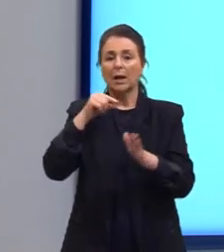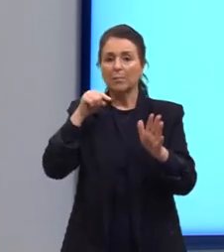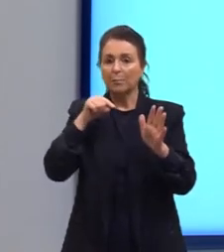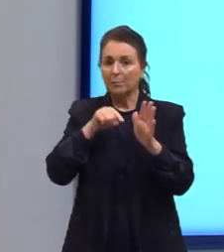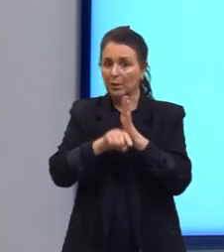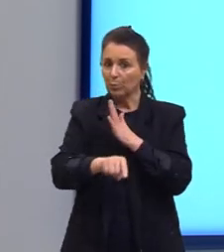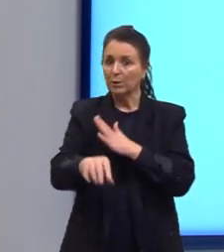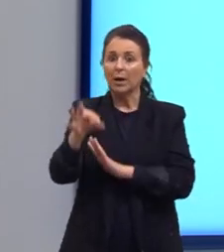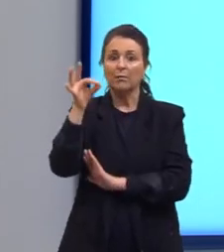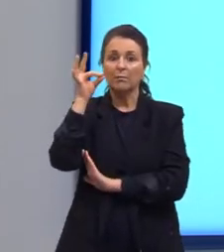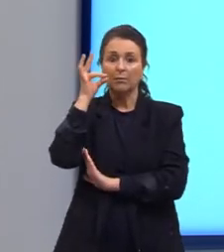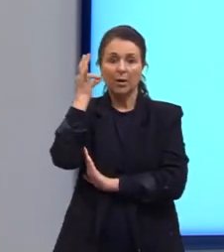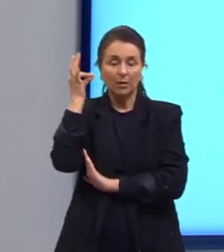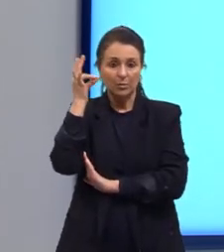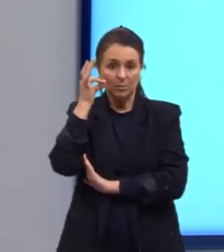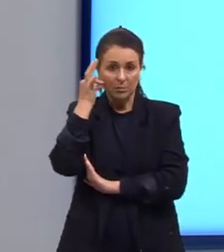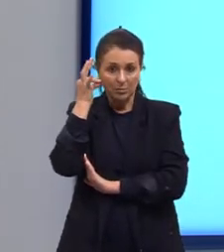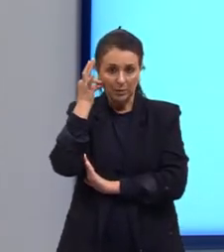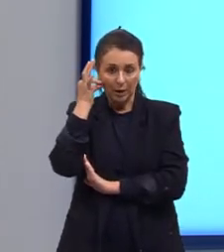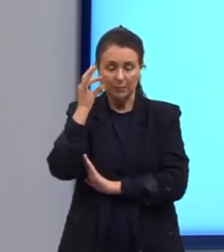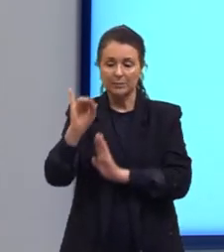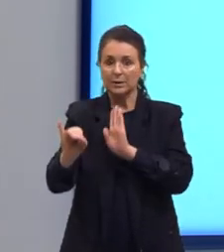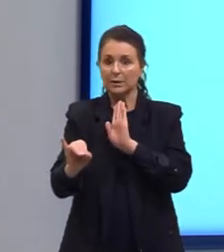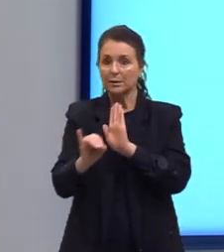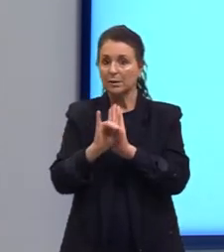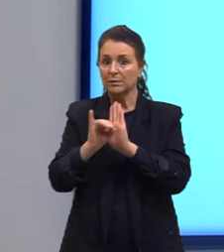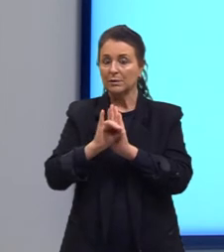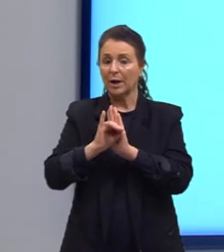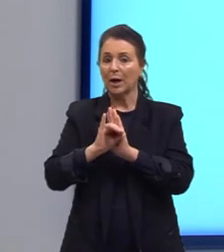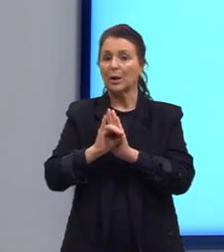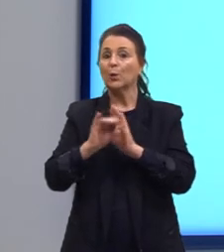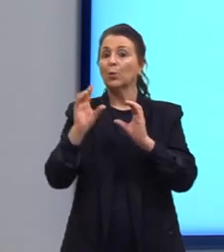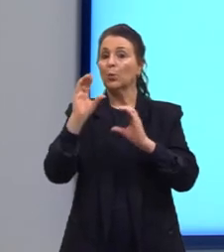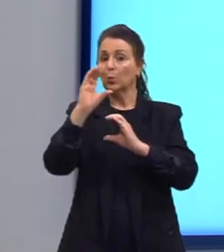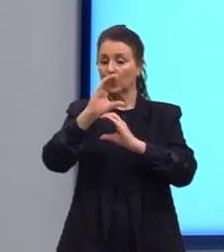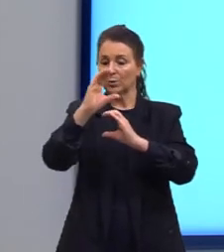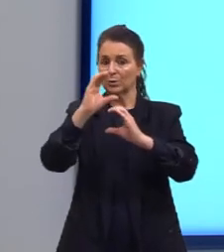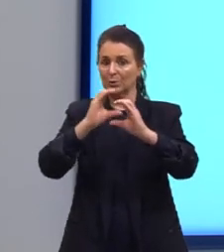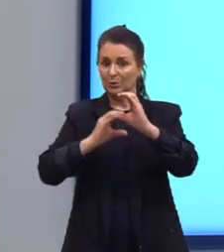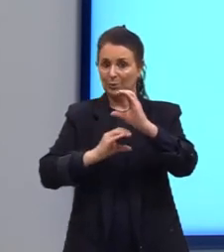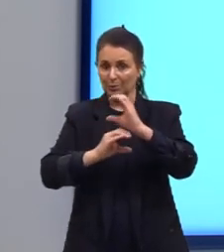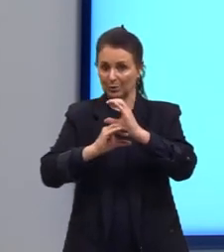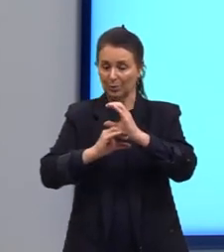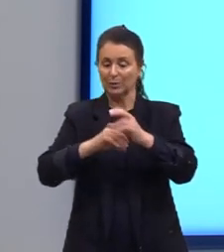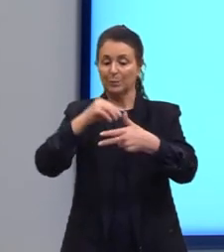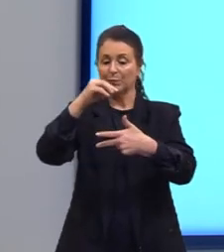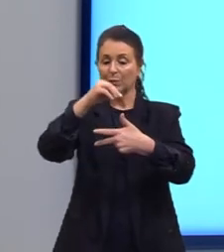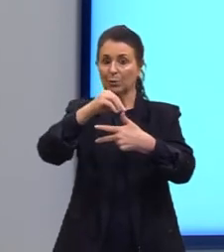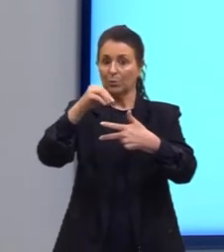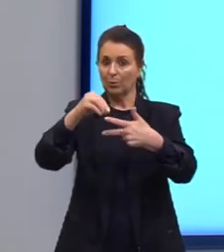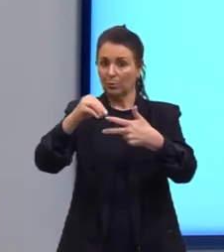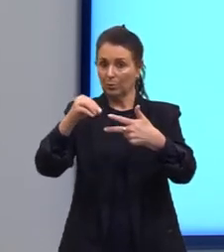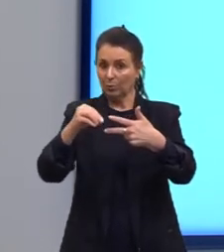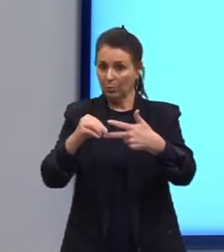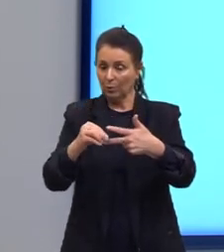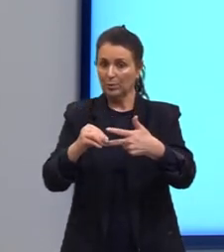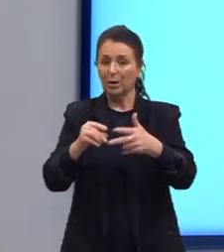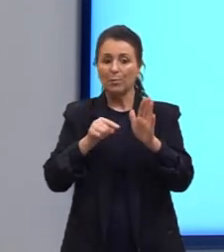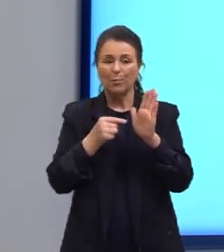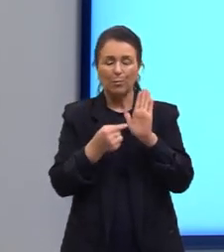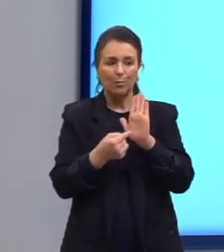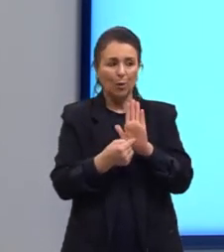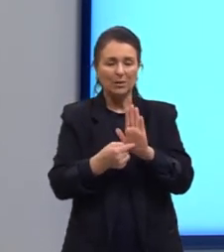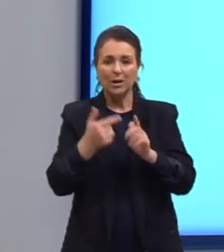de vestibular A nomenclatura e a identificação dos compostos tá no ENEM normalmente traz as situações problemas